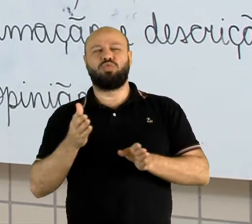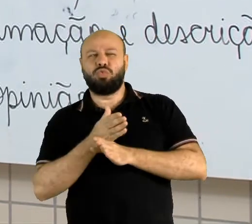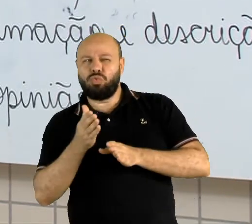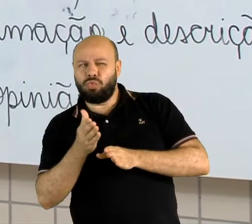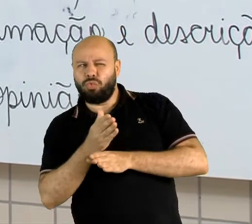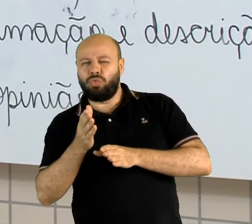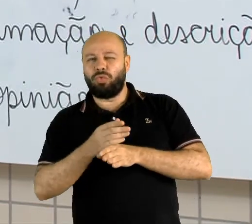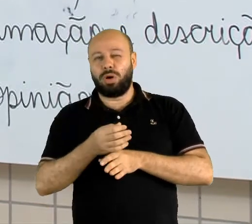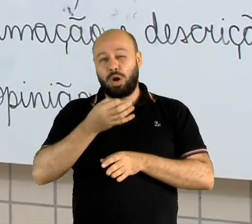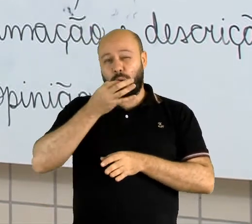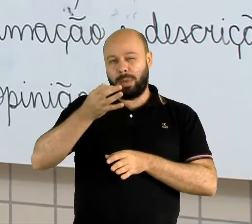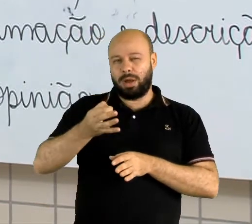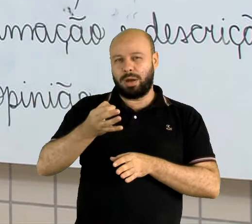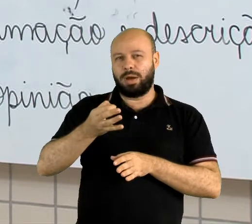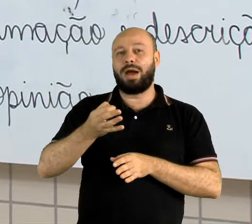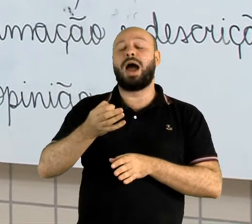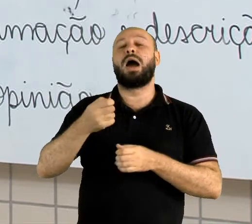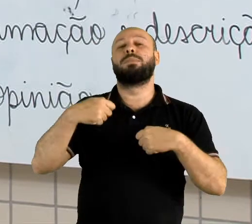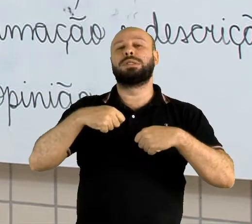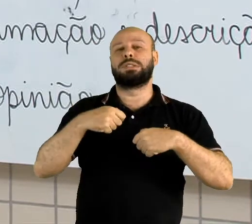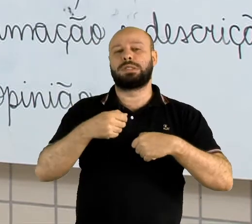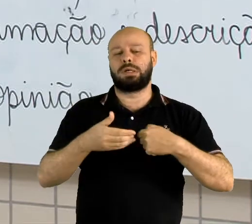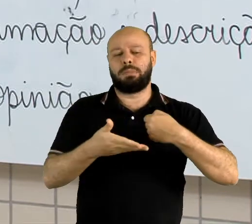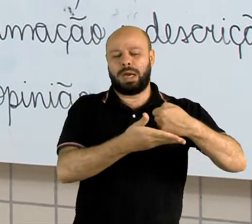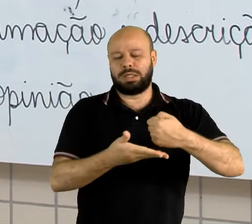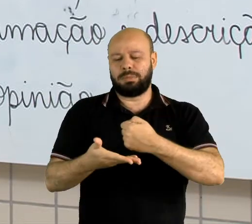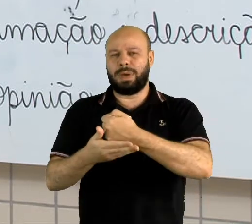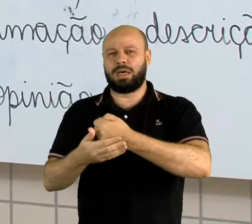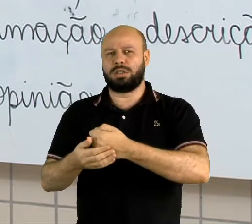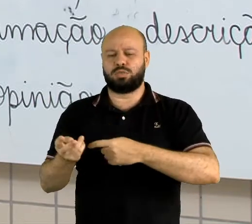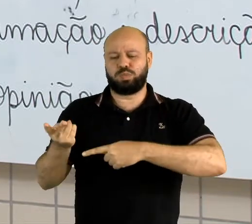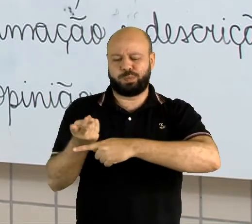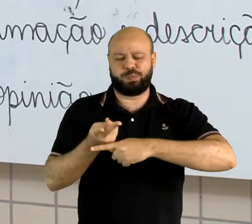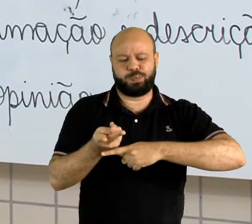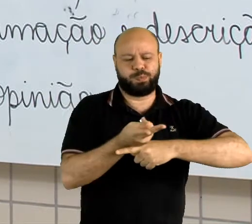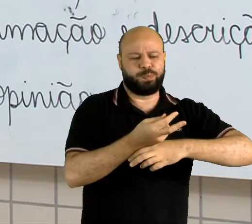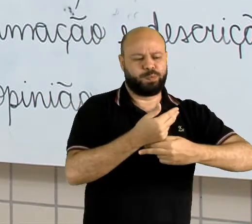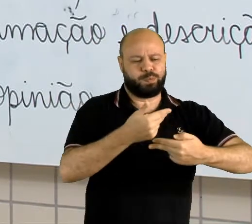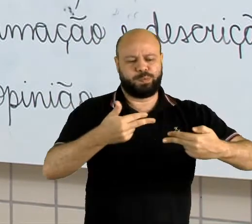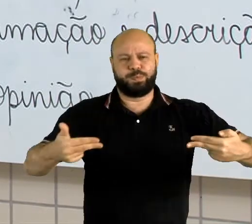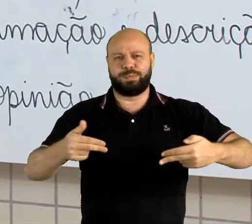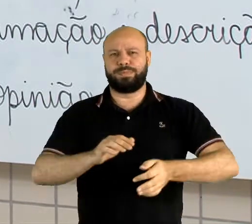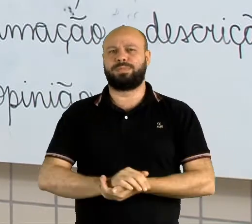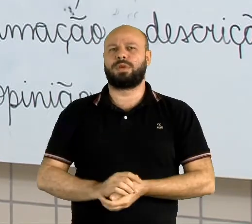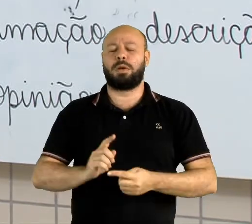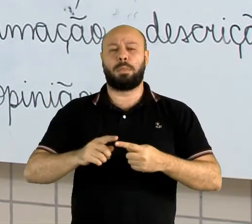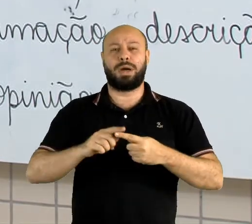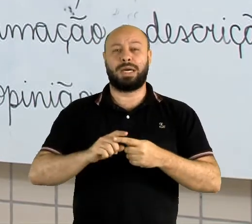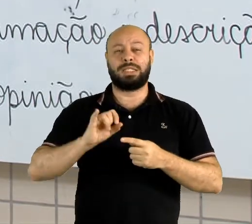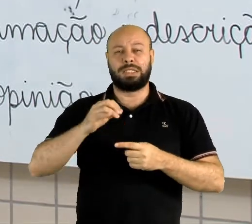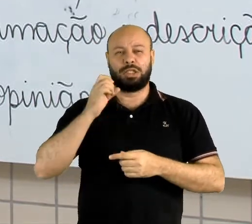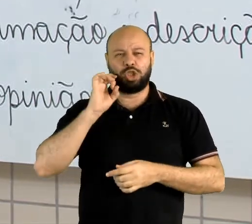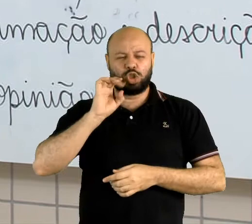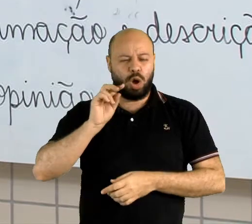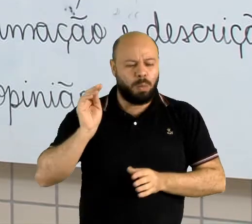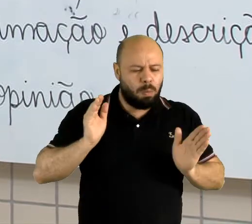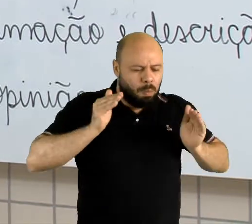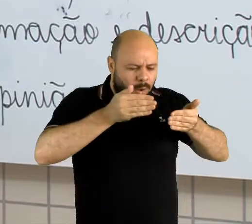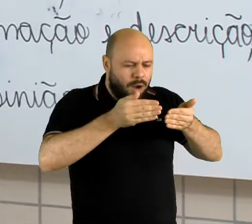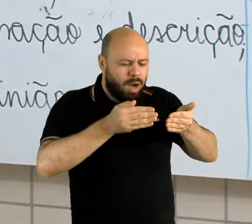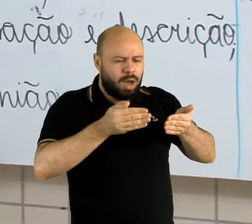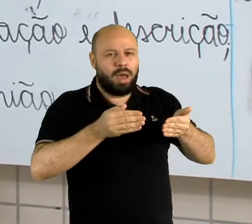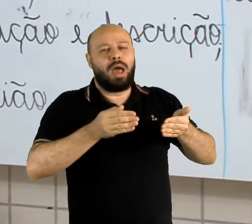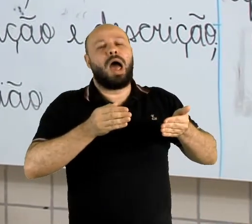preso a uma única fonte, porque a sua interpretação vai ter a tendência de ir de